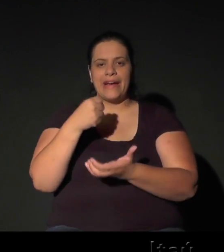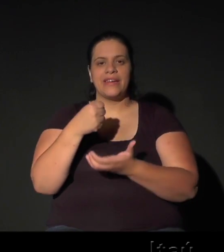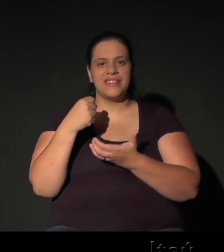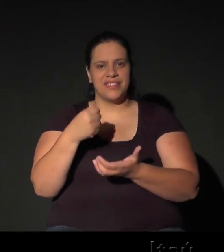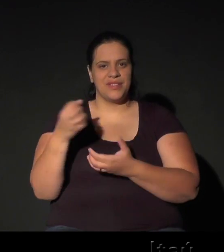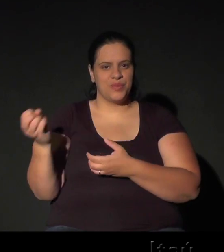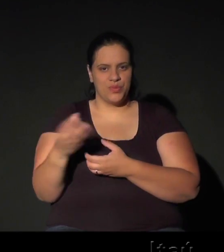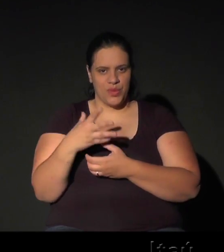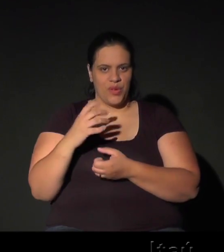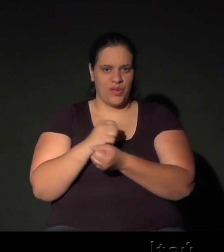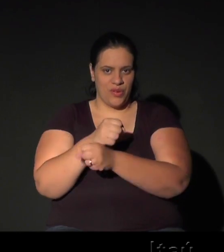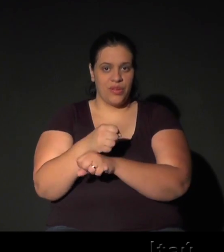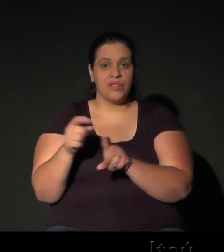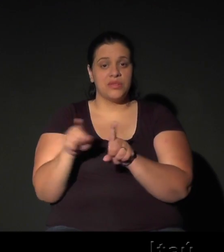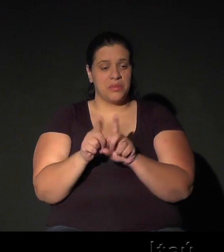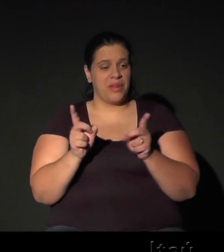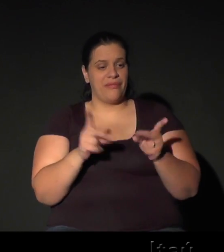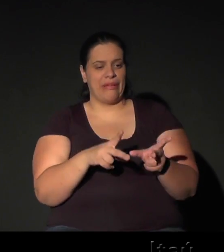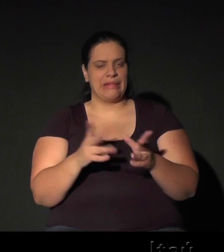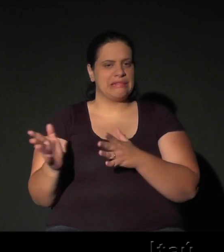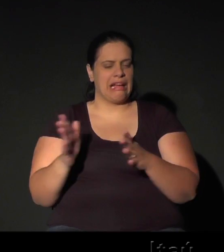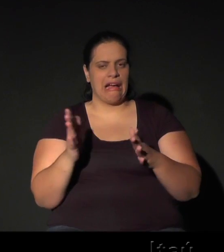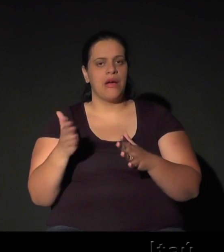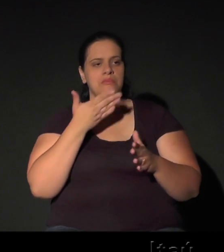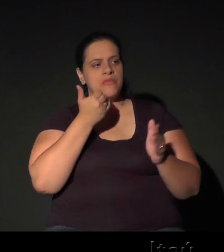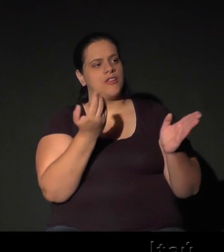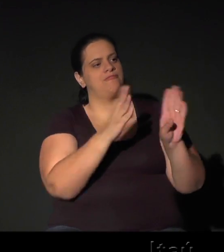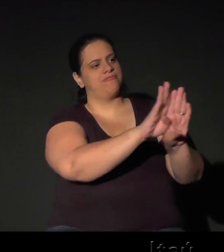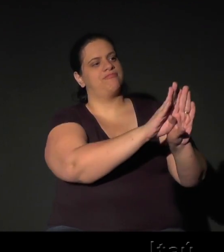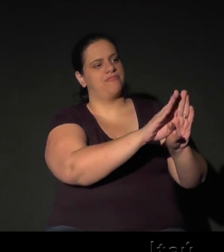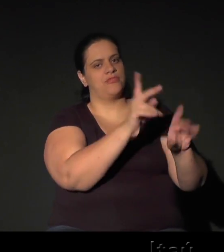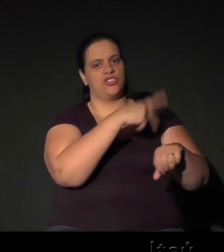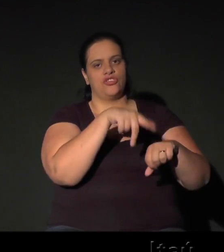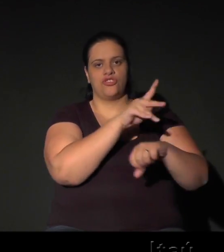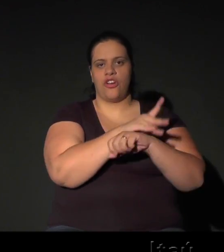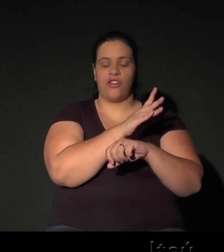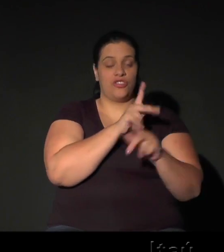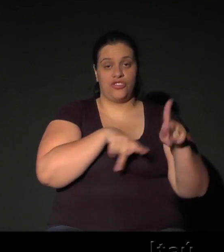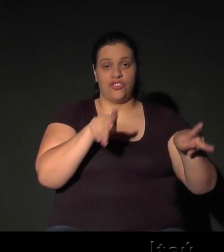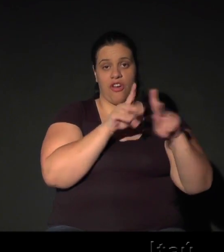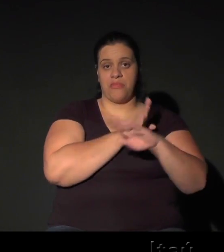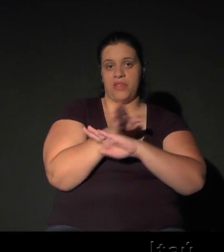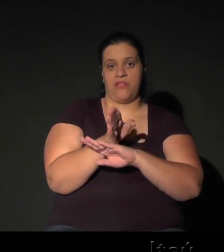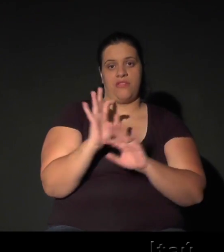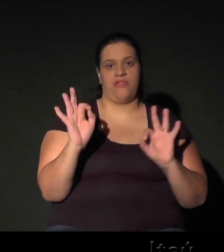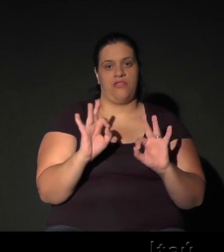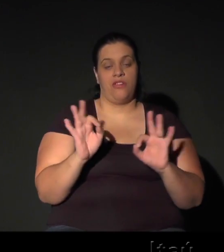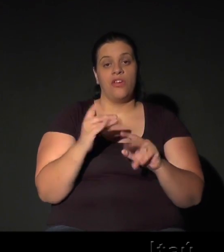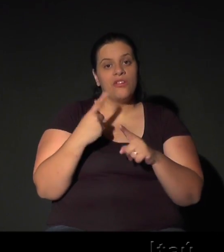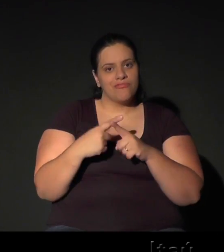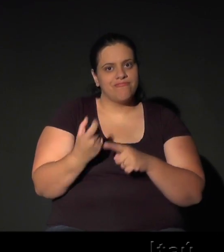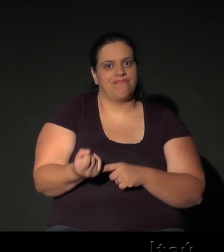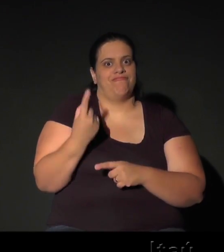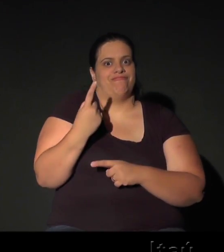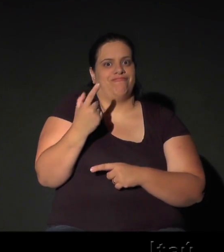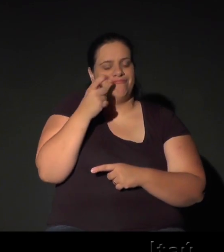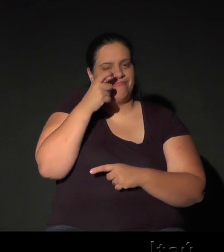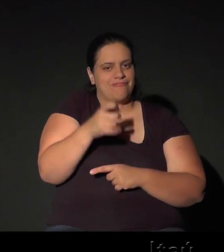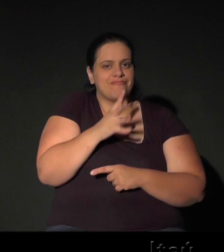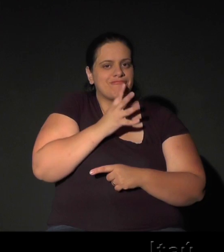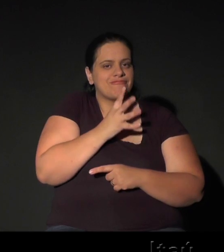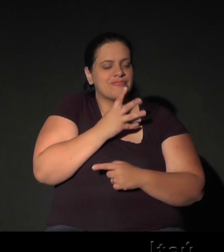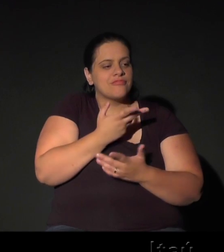escravocrata e a venda eles preferiam fechar a porta do shopping né pra gente ter uma ideia do quanto né essas